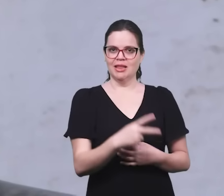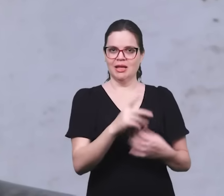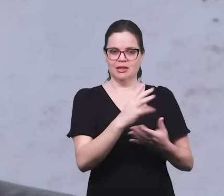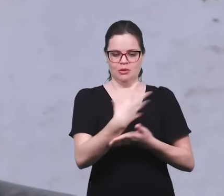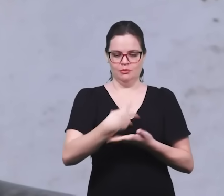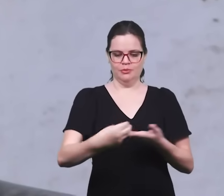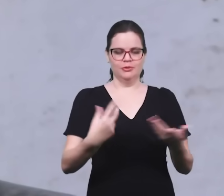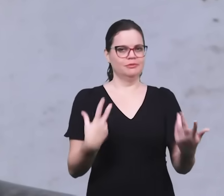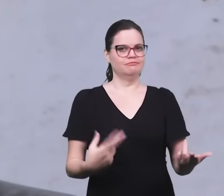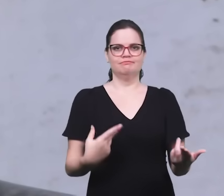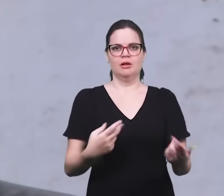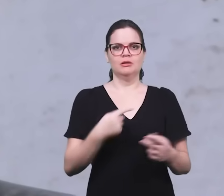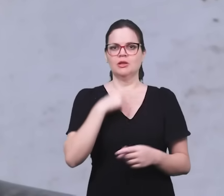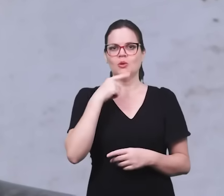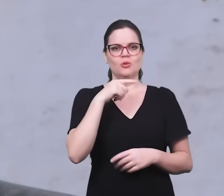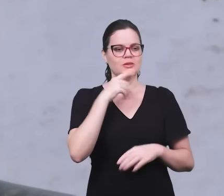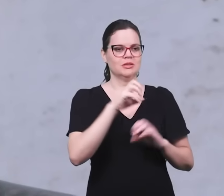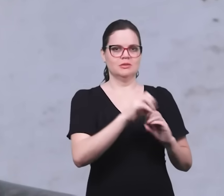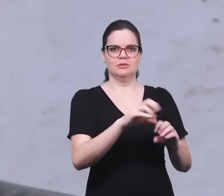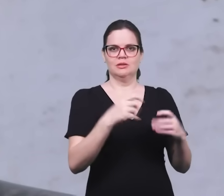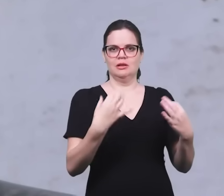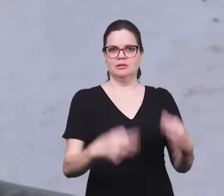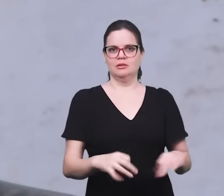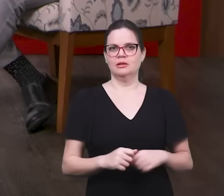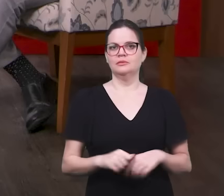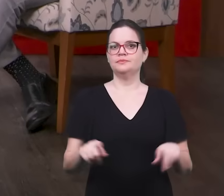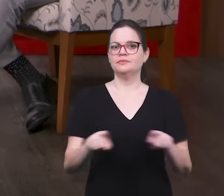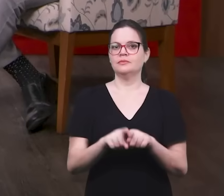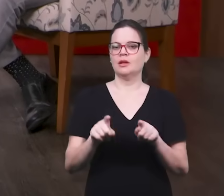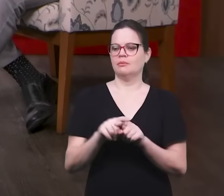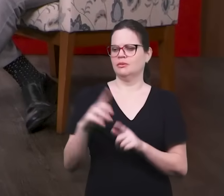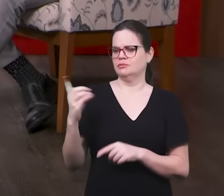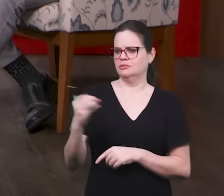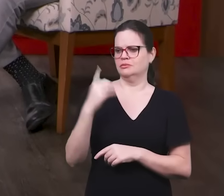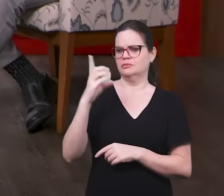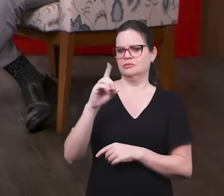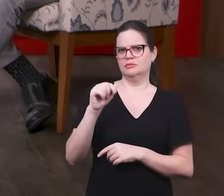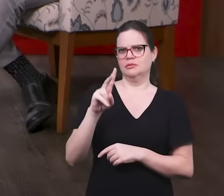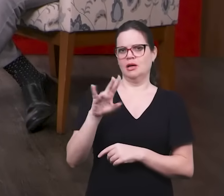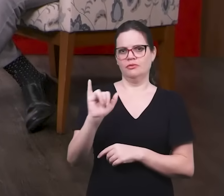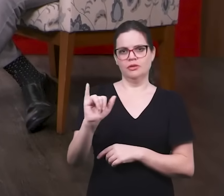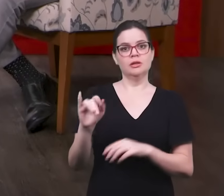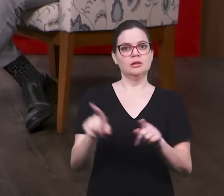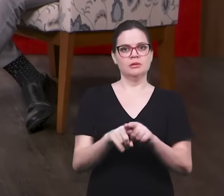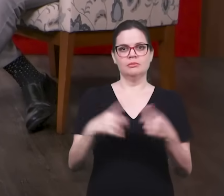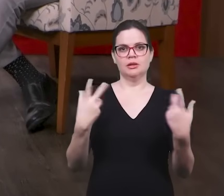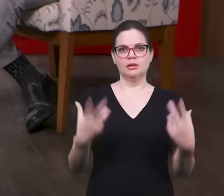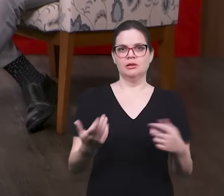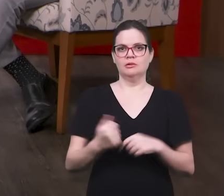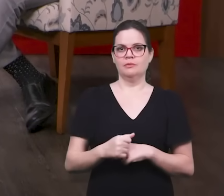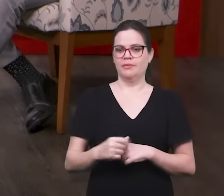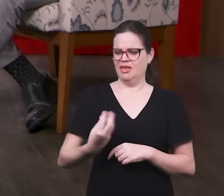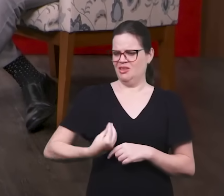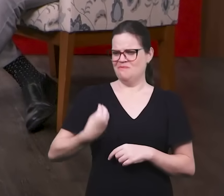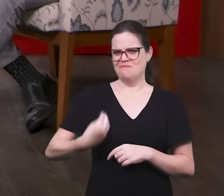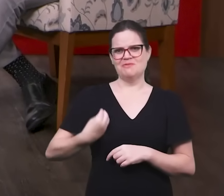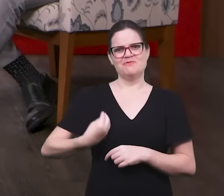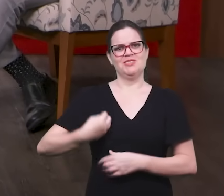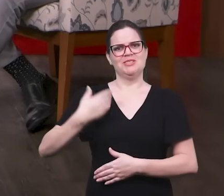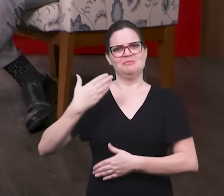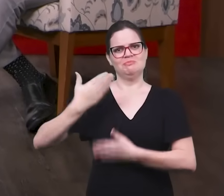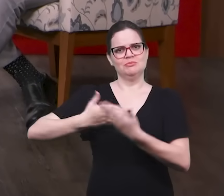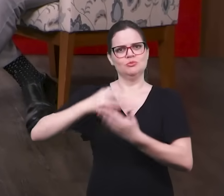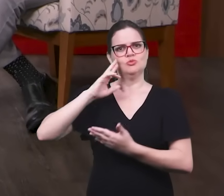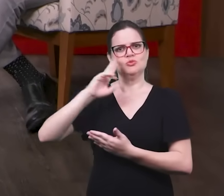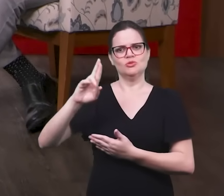Muito bom. Aos seus filhos, né? Davi é um exemplo, né? Fortíssimo. Davi tem uma vida edificadíssima, um